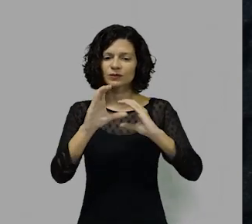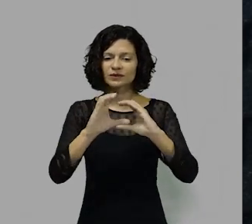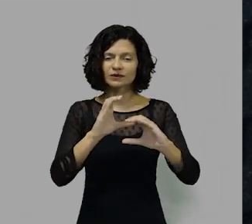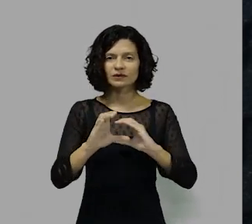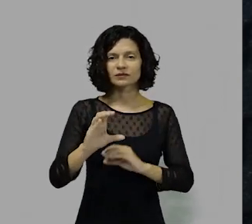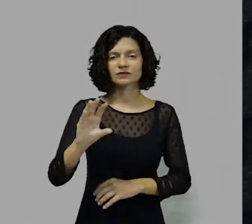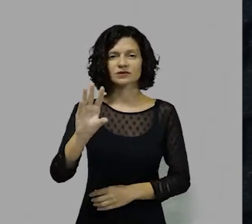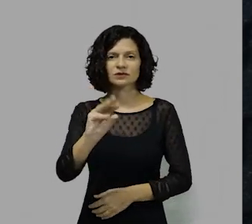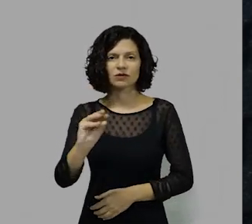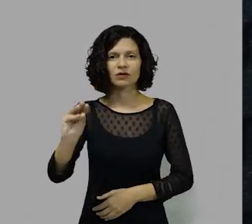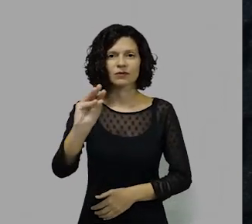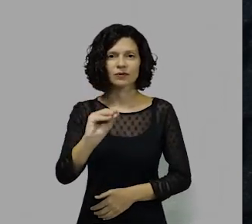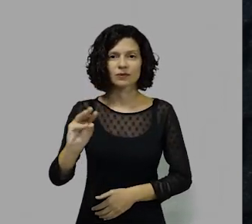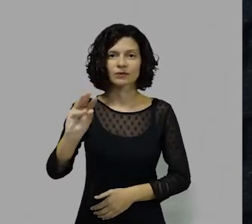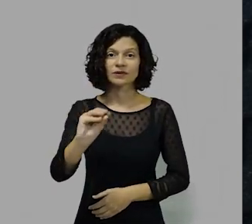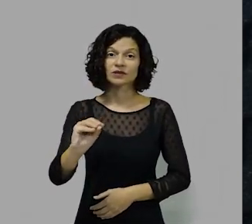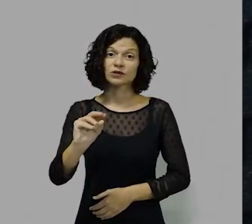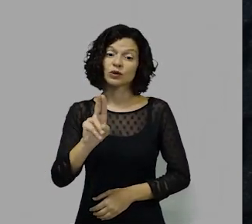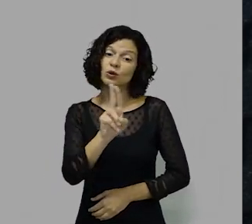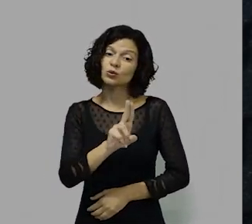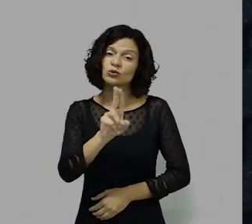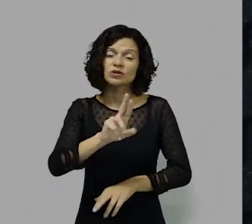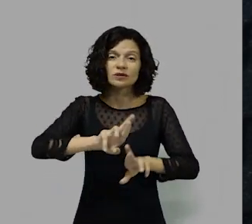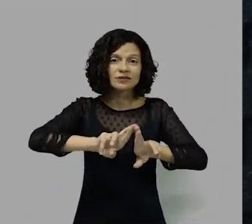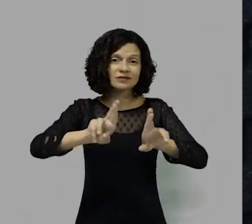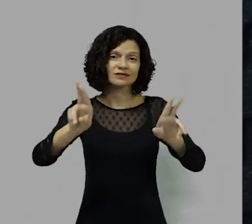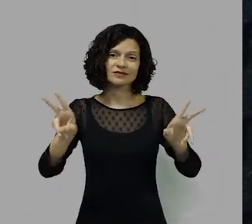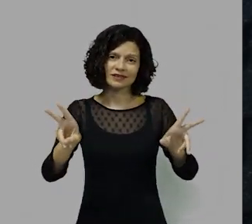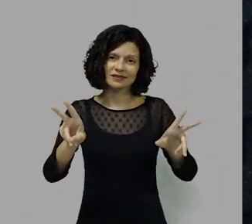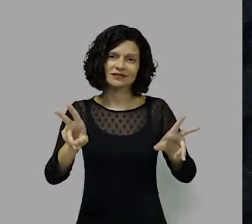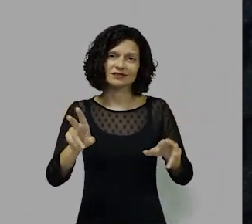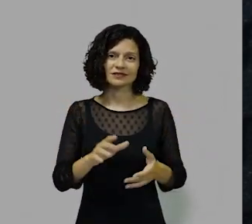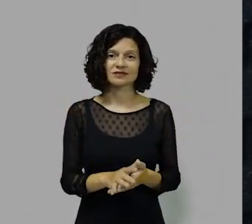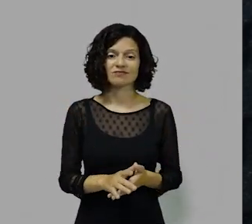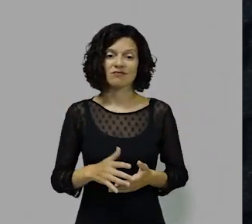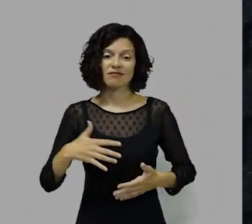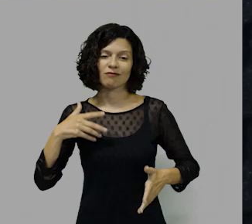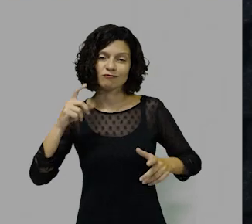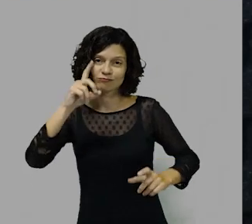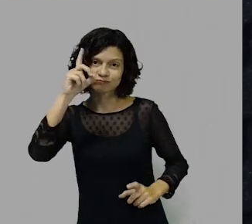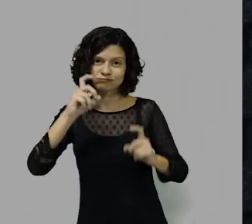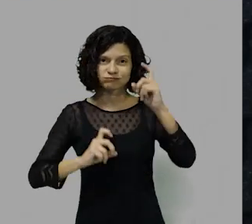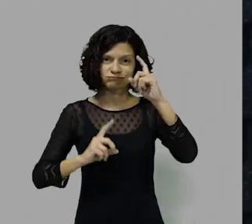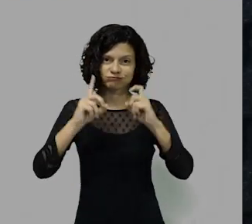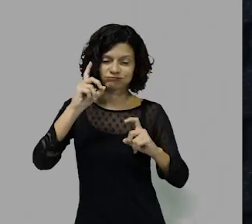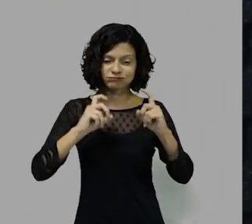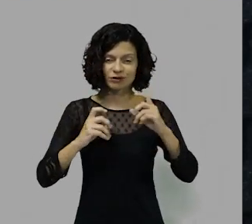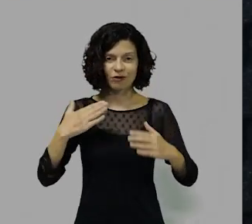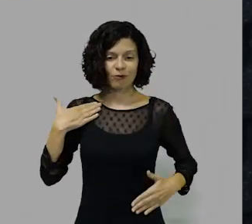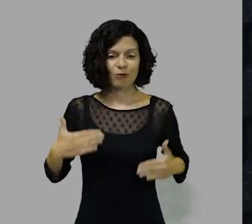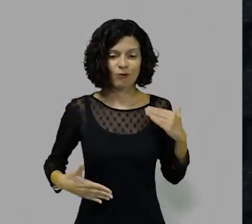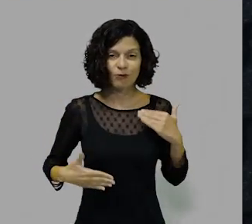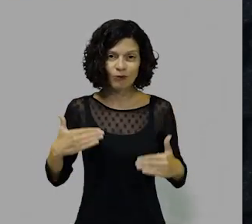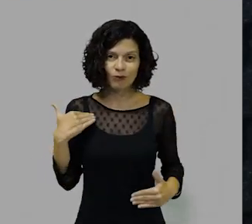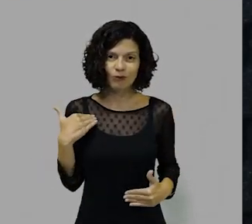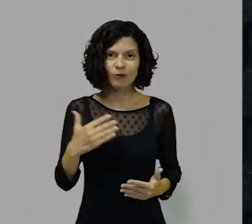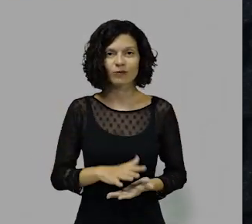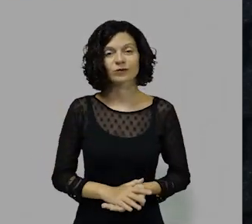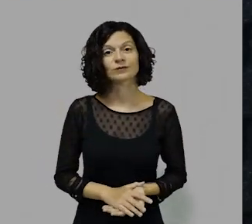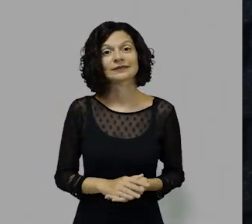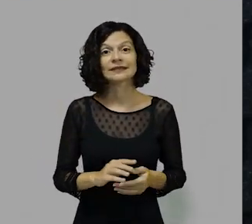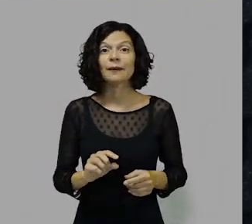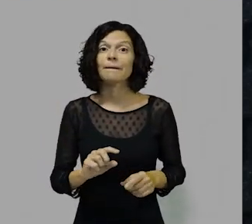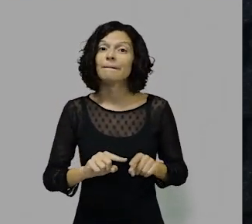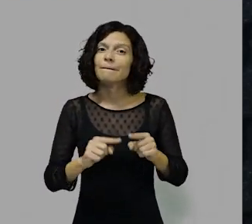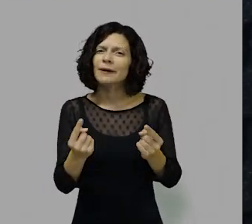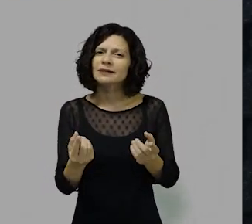é comum nós usarmos outros recursos, como, por exemplo, a gesticulação, a linguagem corporal. No caso do texto escrito,